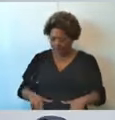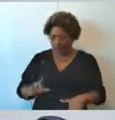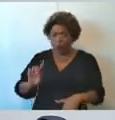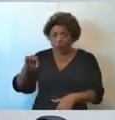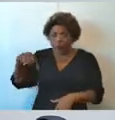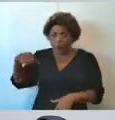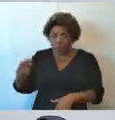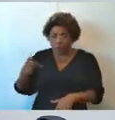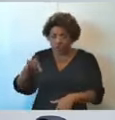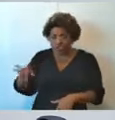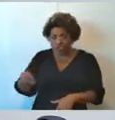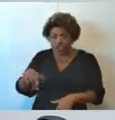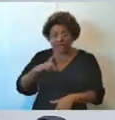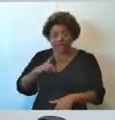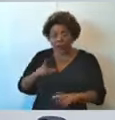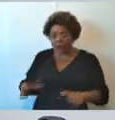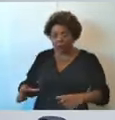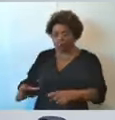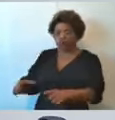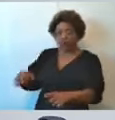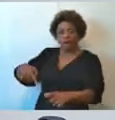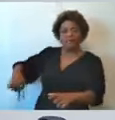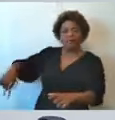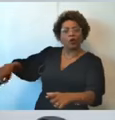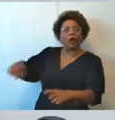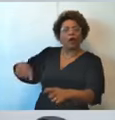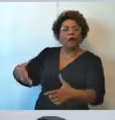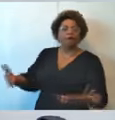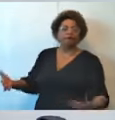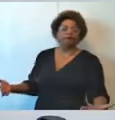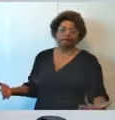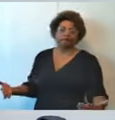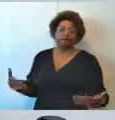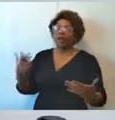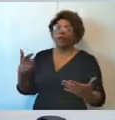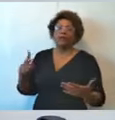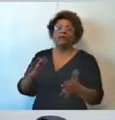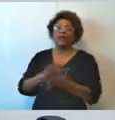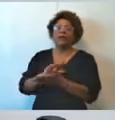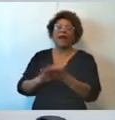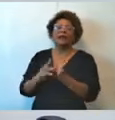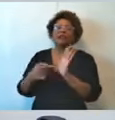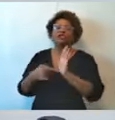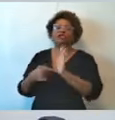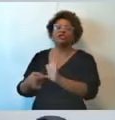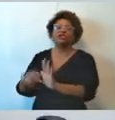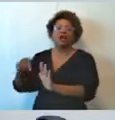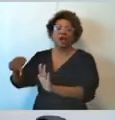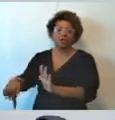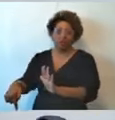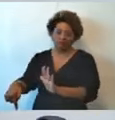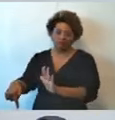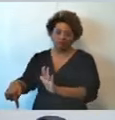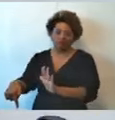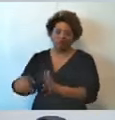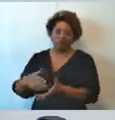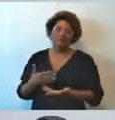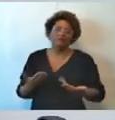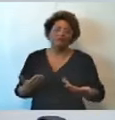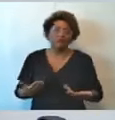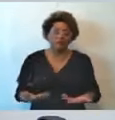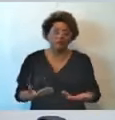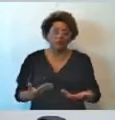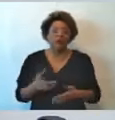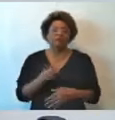Então, são vários fatores. A gente tem a questão também dos aplicativos também, que hoje o aplicativo, ele incentiva